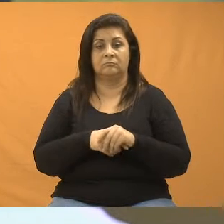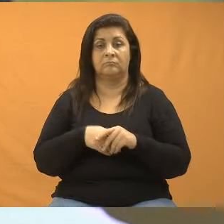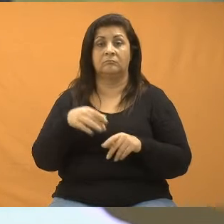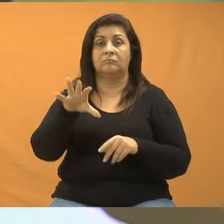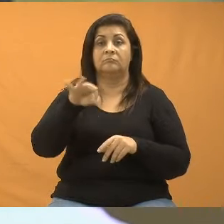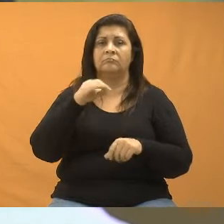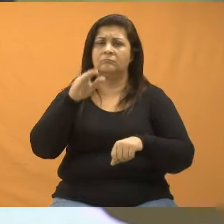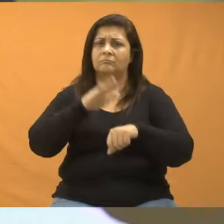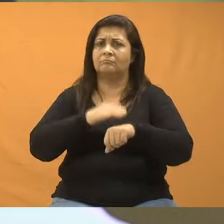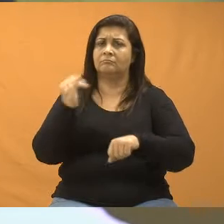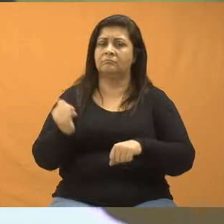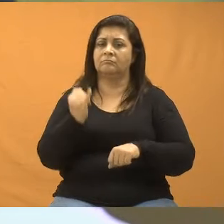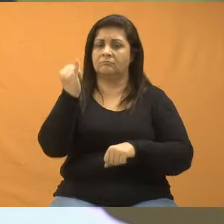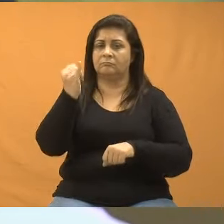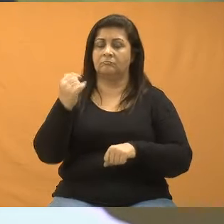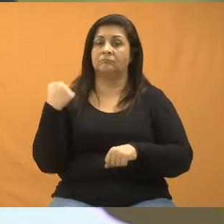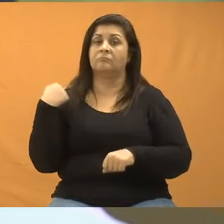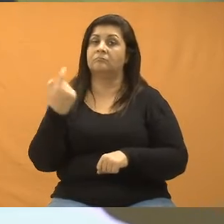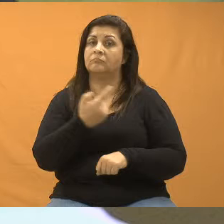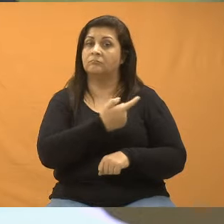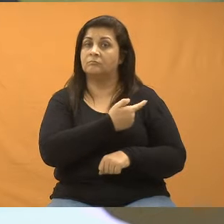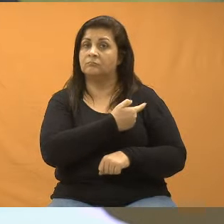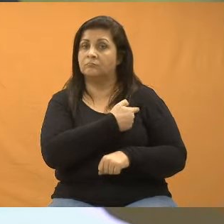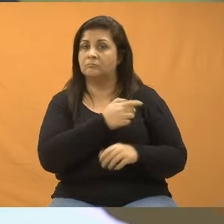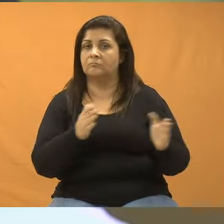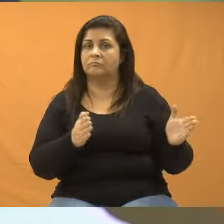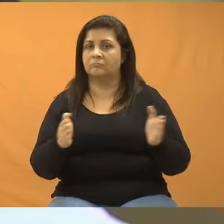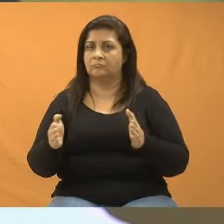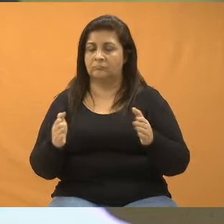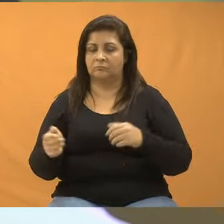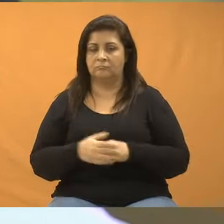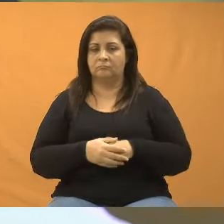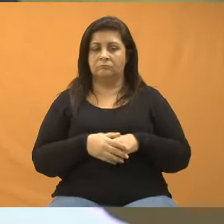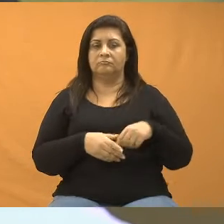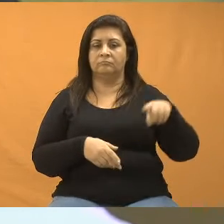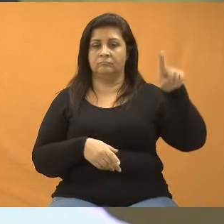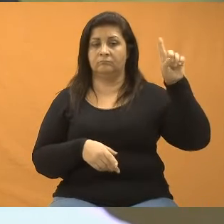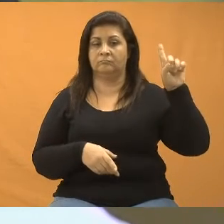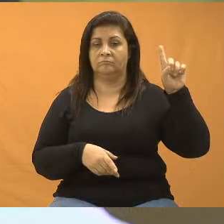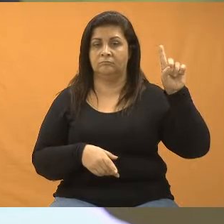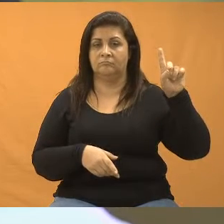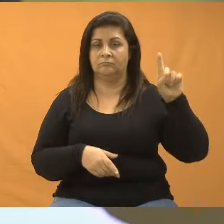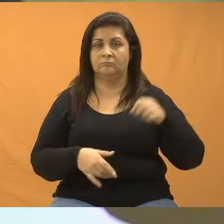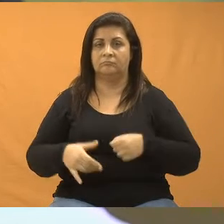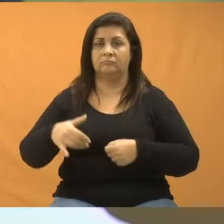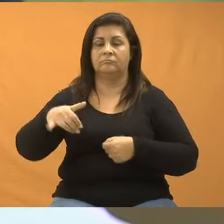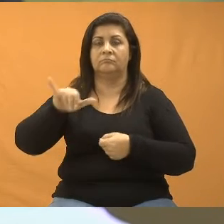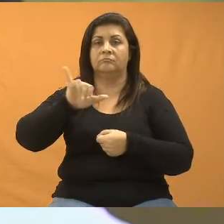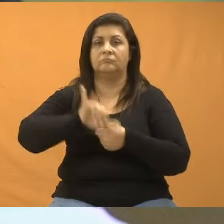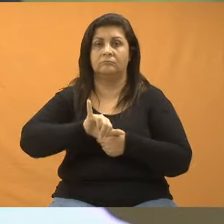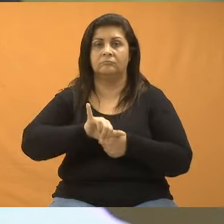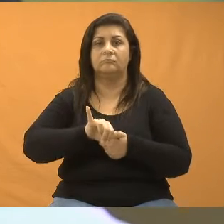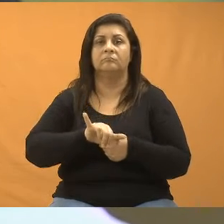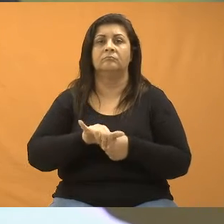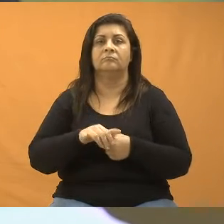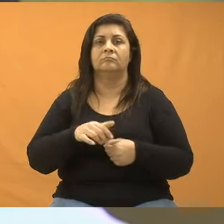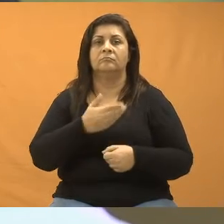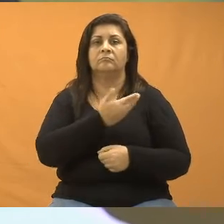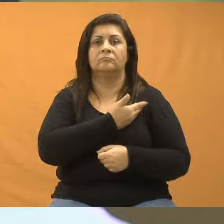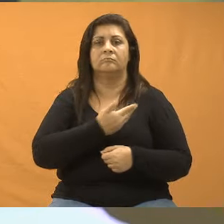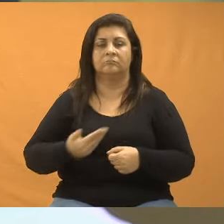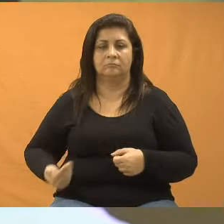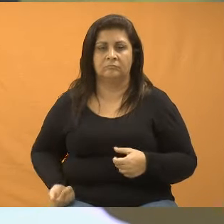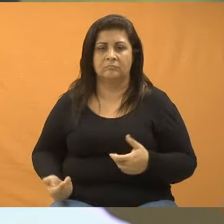mais importantes desse nosso governo. Então, eu como líder de governo aqui, acho que tem vários assuntos,